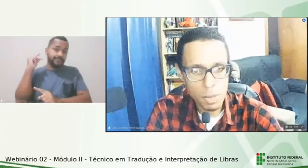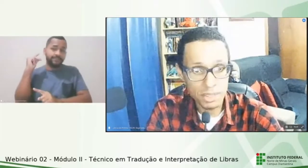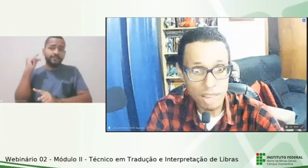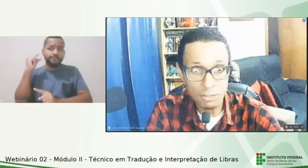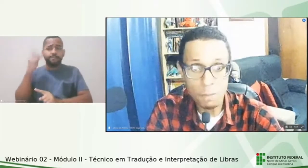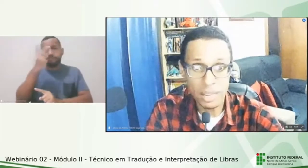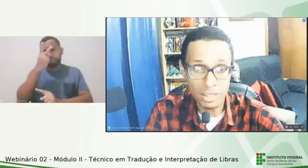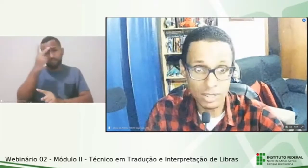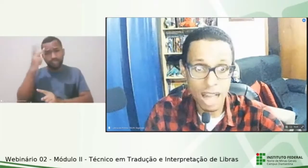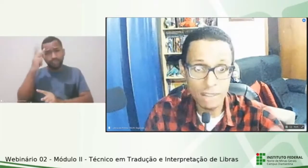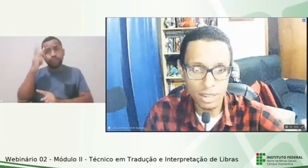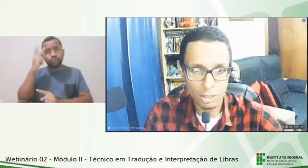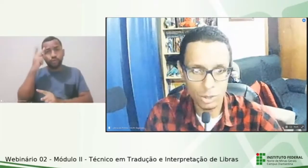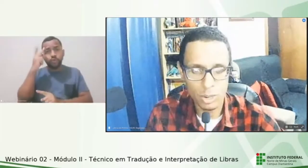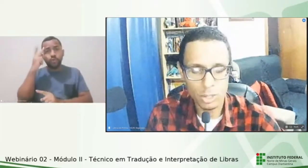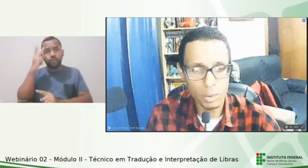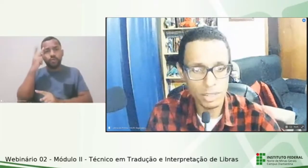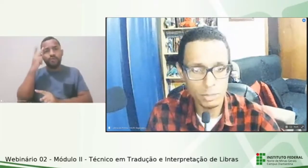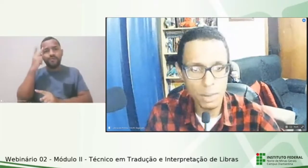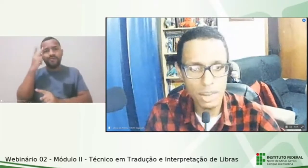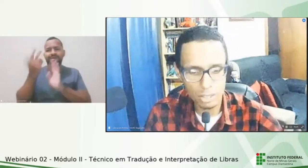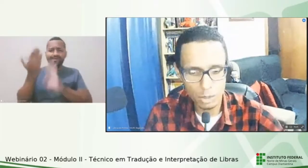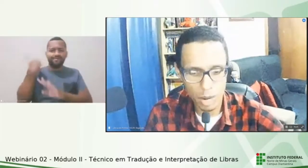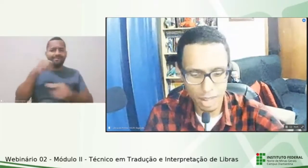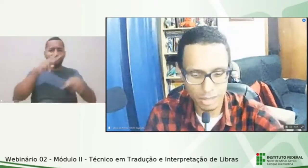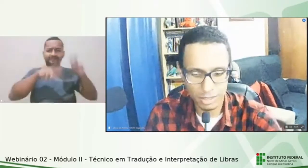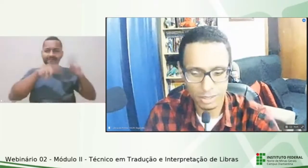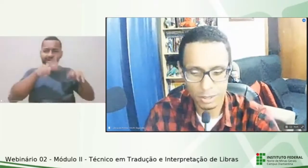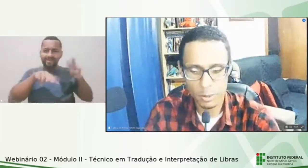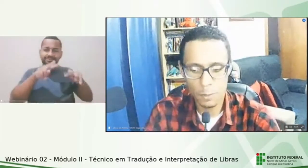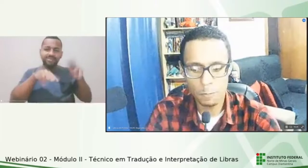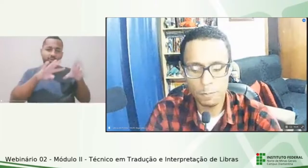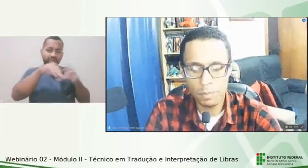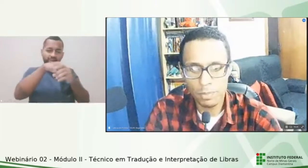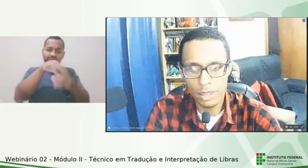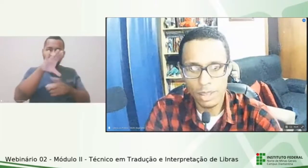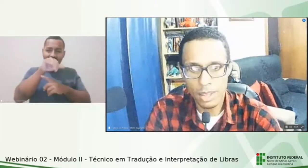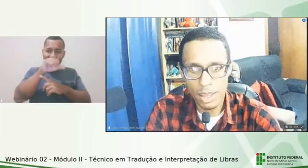que passavam pelas avaliações, pelas bancas do CAS,